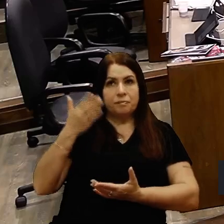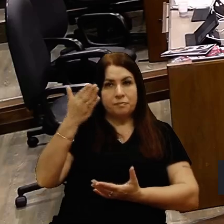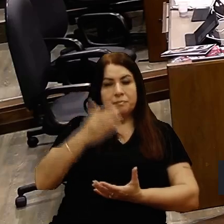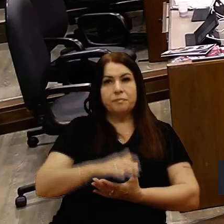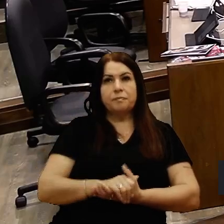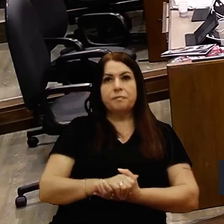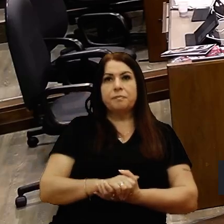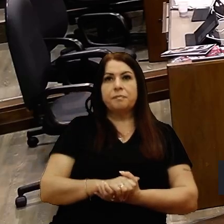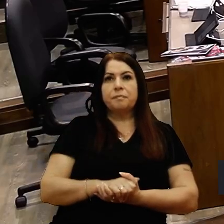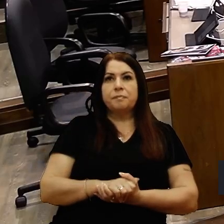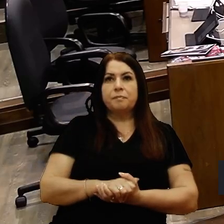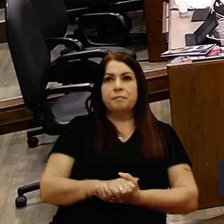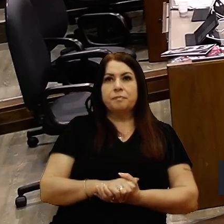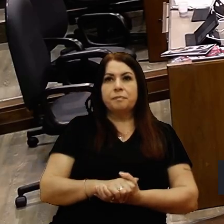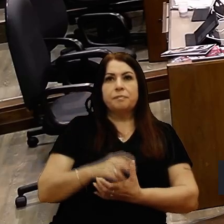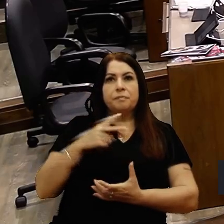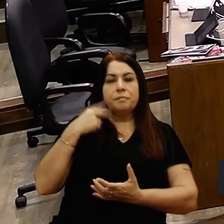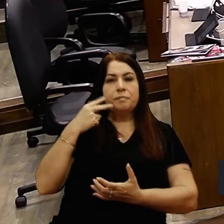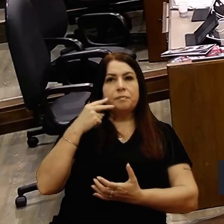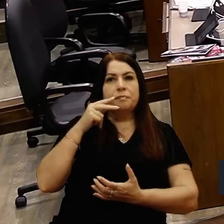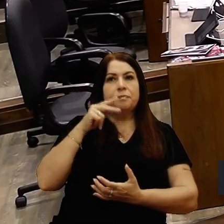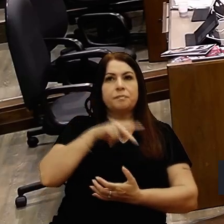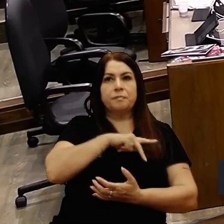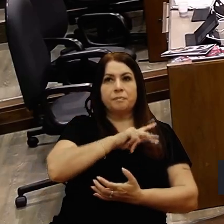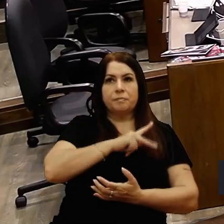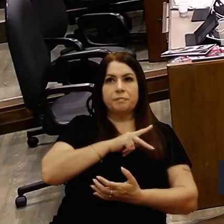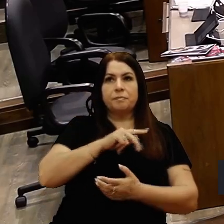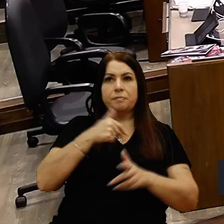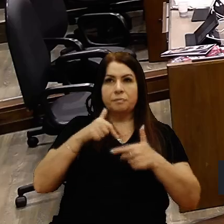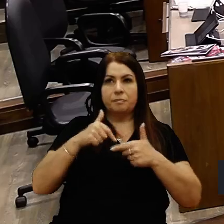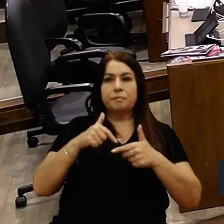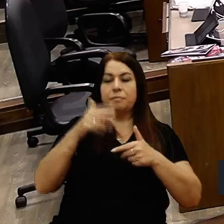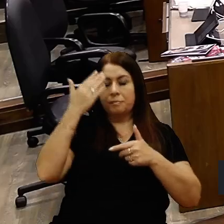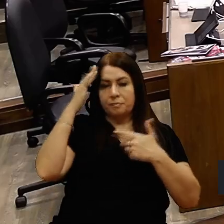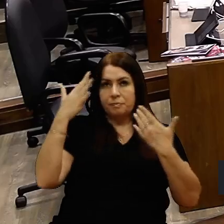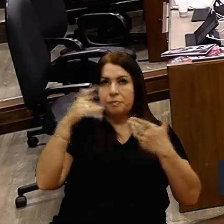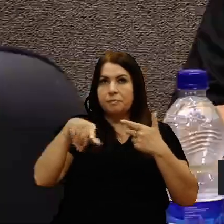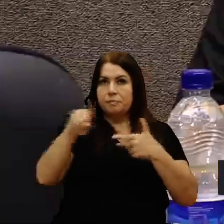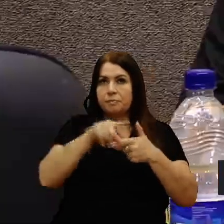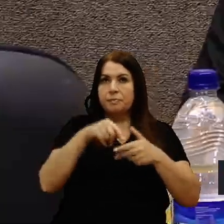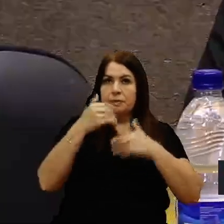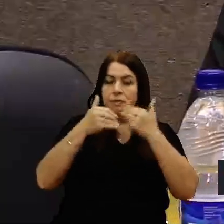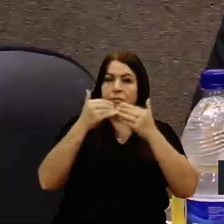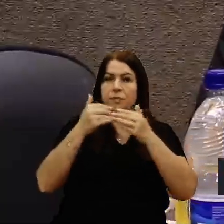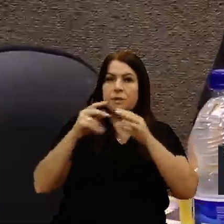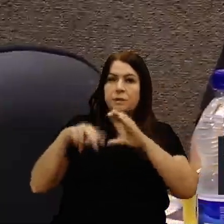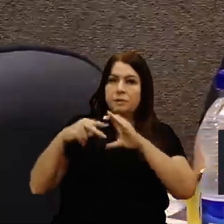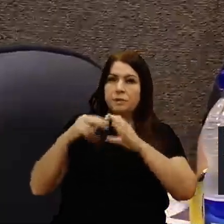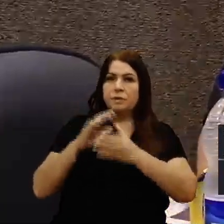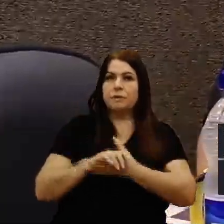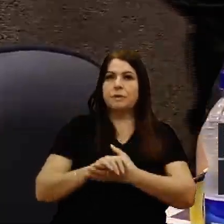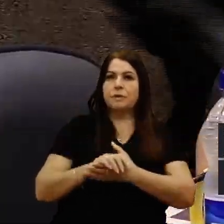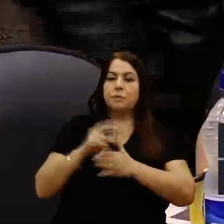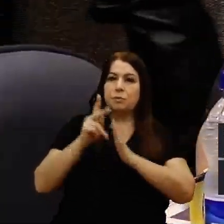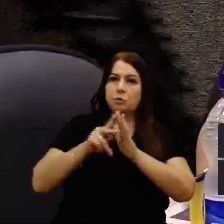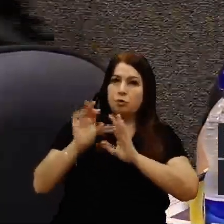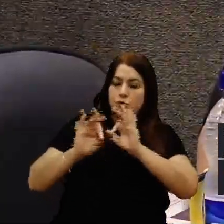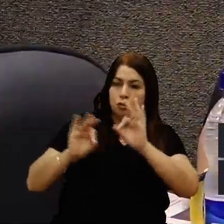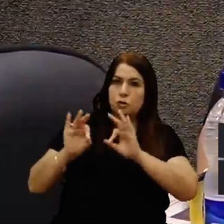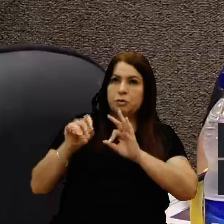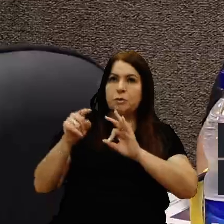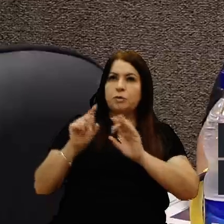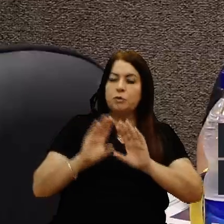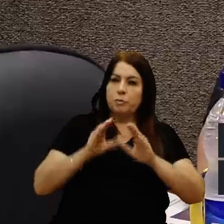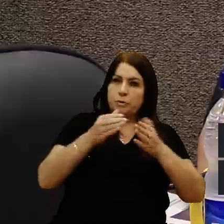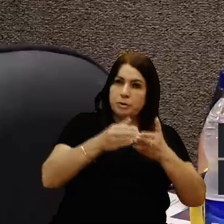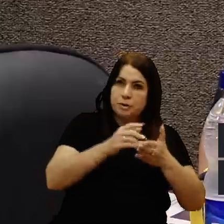parte. Vereador Pedro, lhe parabenizar pelo trabalho desenvolvido aqui nessa Câmara, com os projetos, seja eles nas